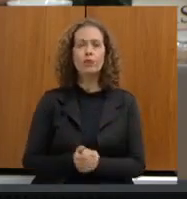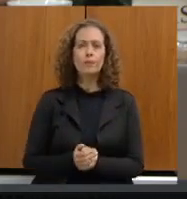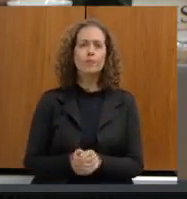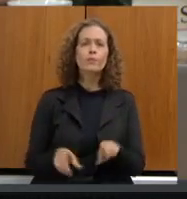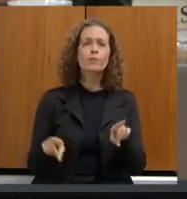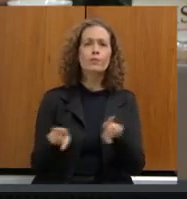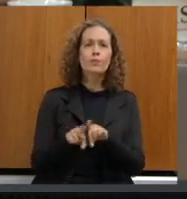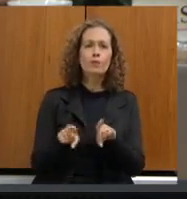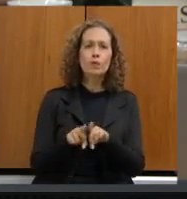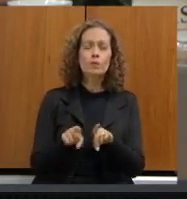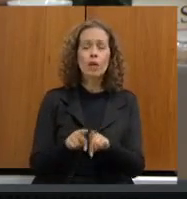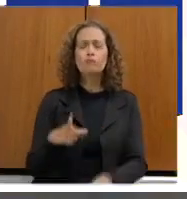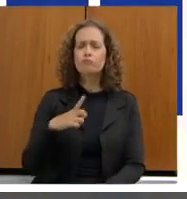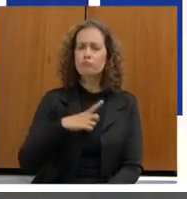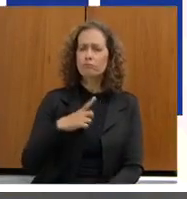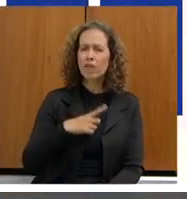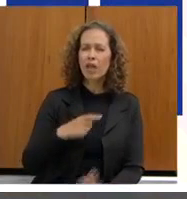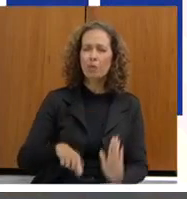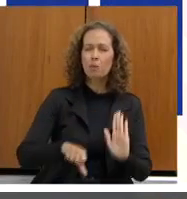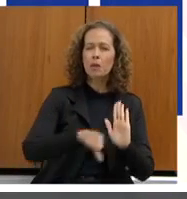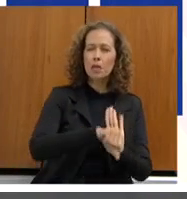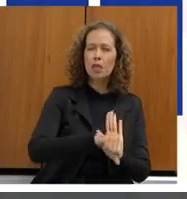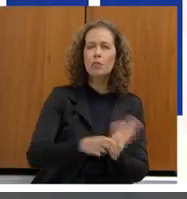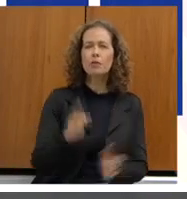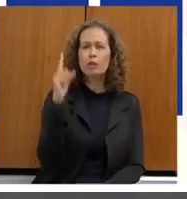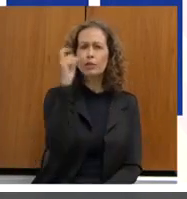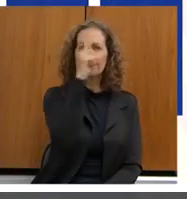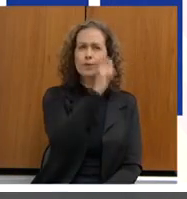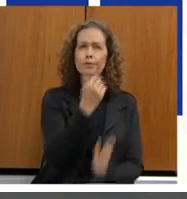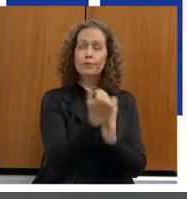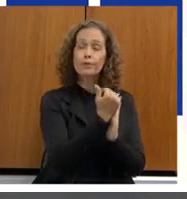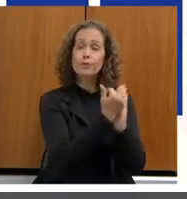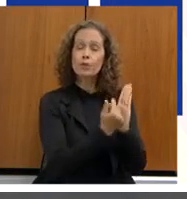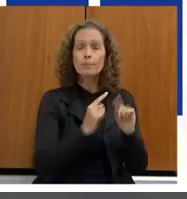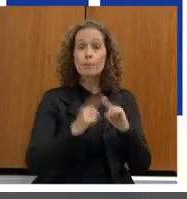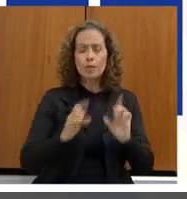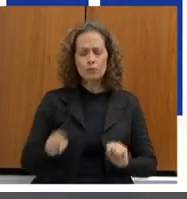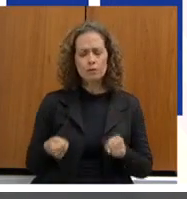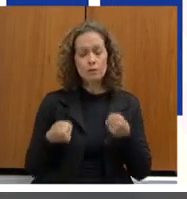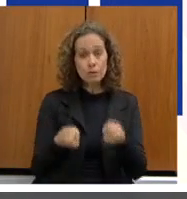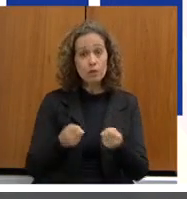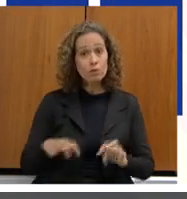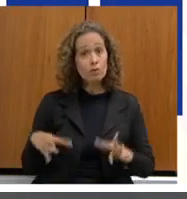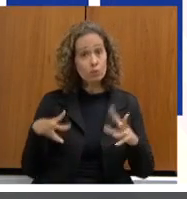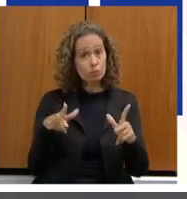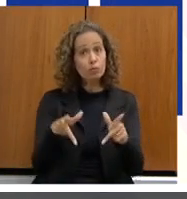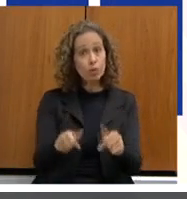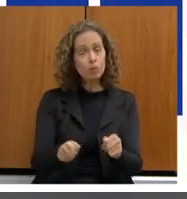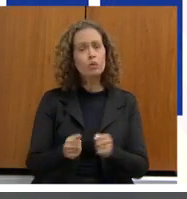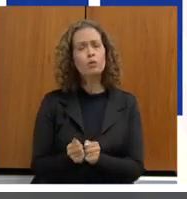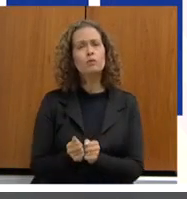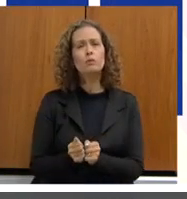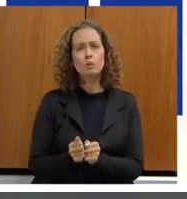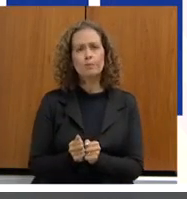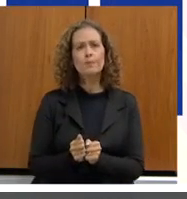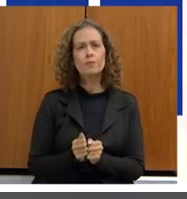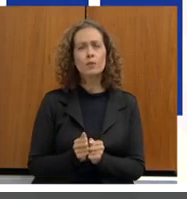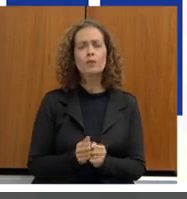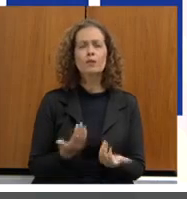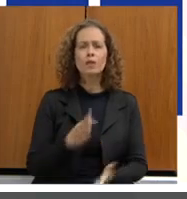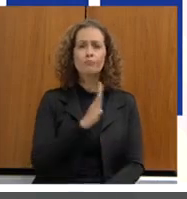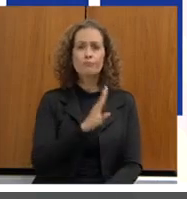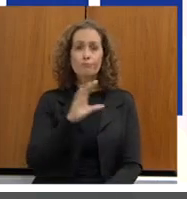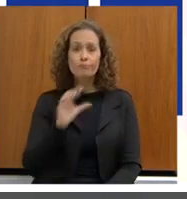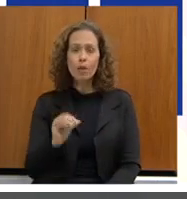muito complexo difícil da gente reduzir mas com o esforço de todo cada cada ocorrência